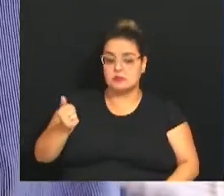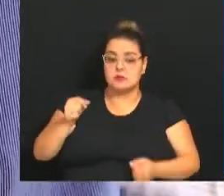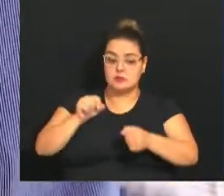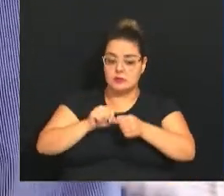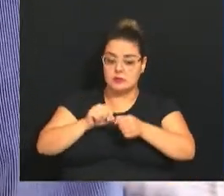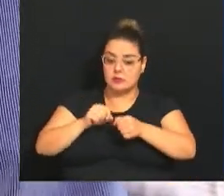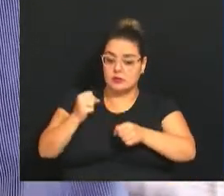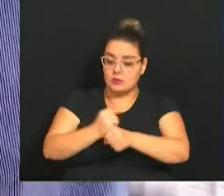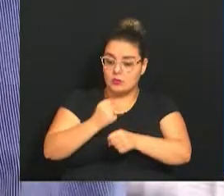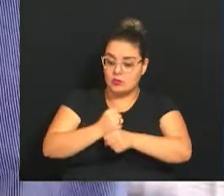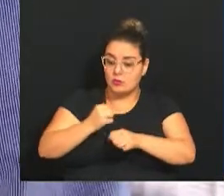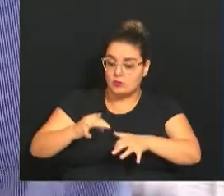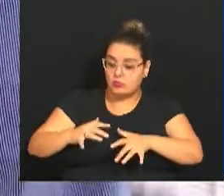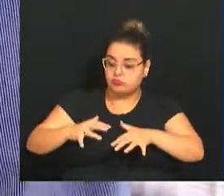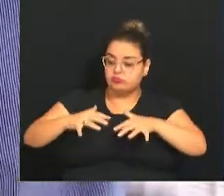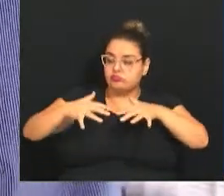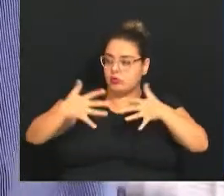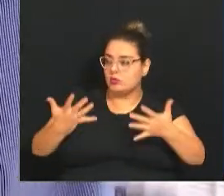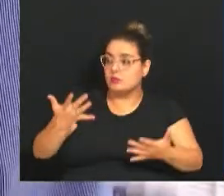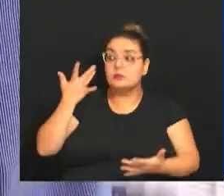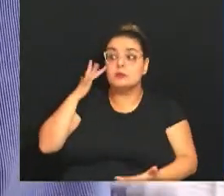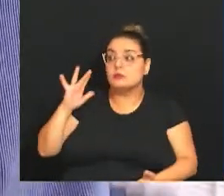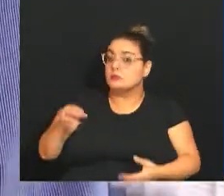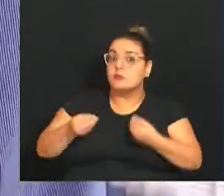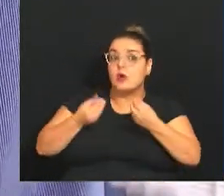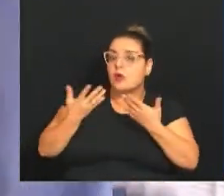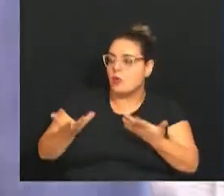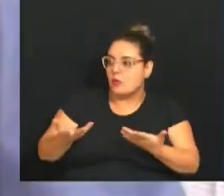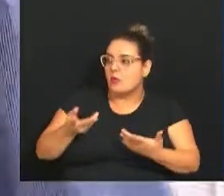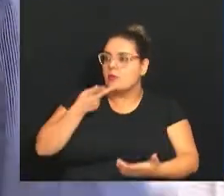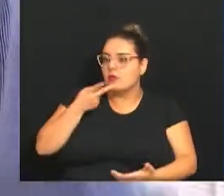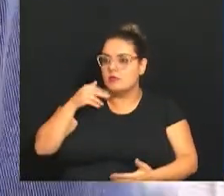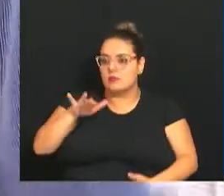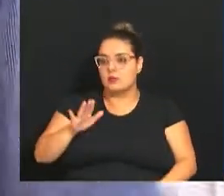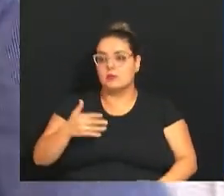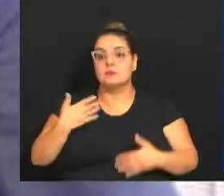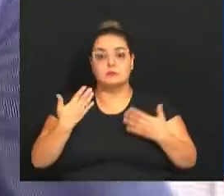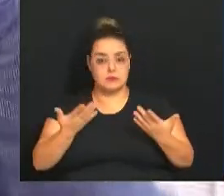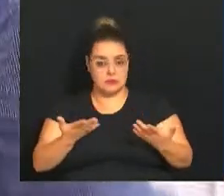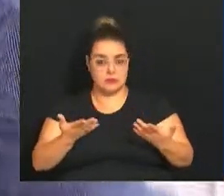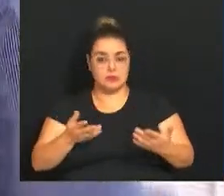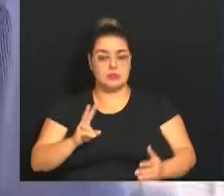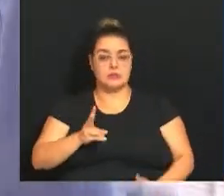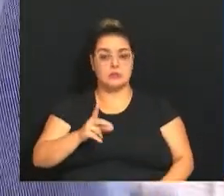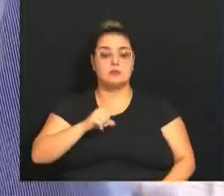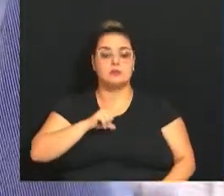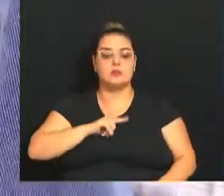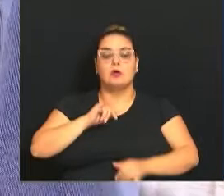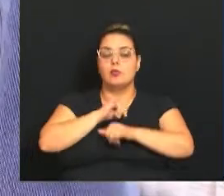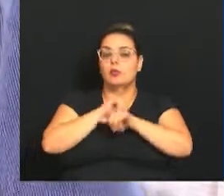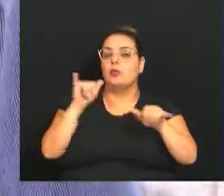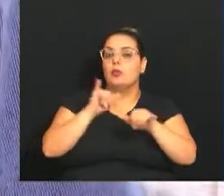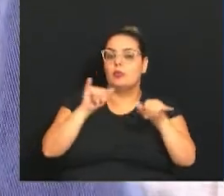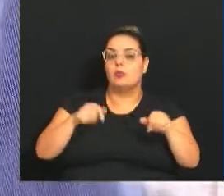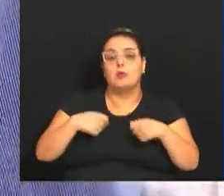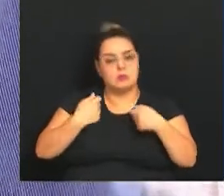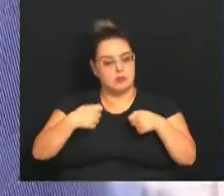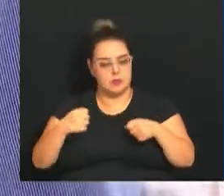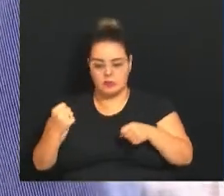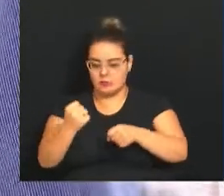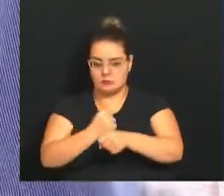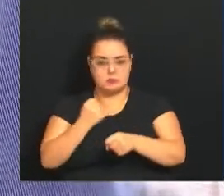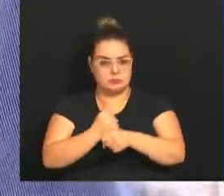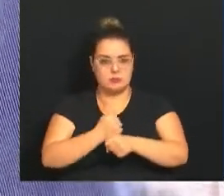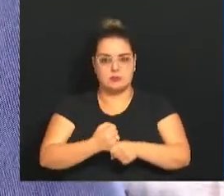não sabia como, né? Gostaria que o senhor falasse um pouco mais a respeito disso. É verdade, sempre se tinha notícia que eram necessárias obras na Princesa